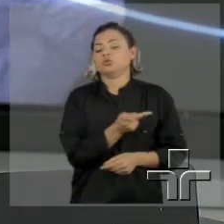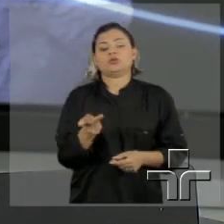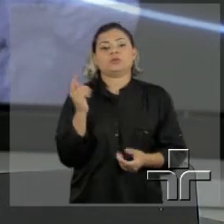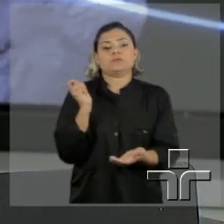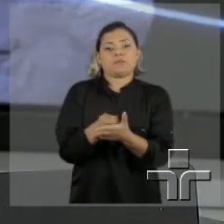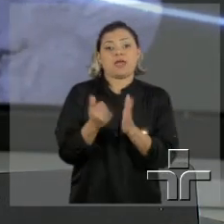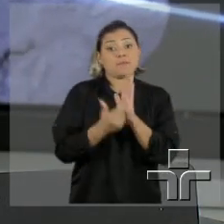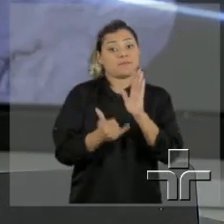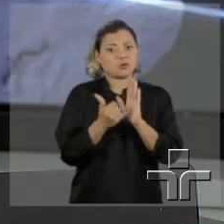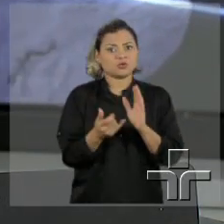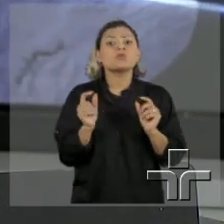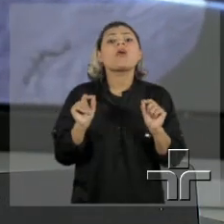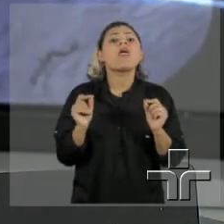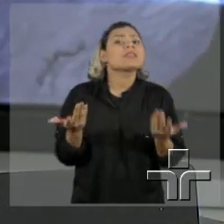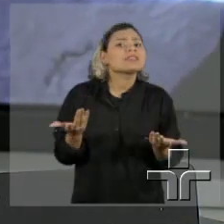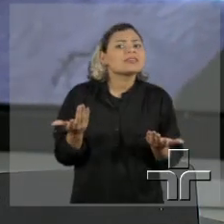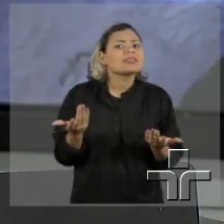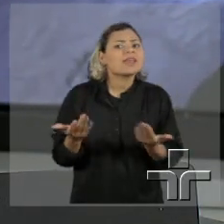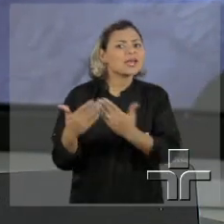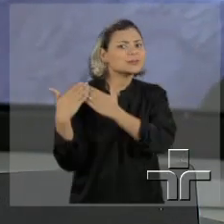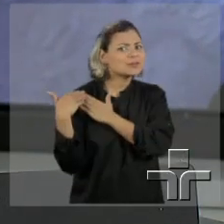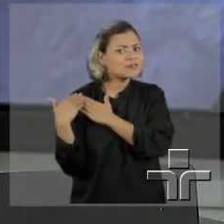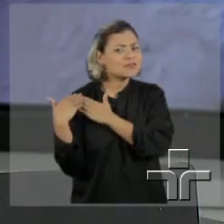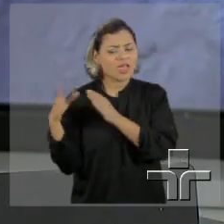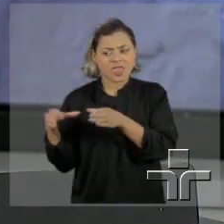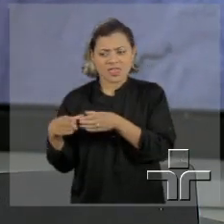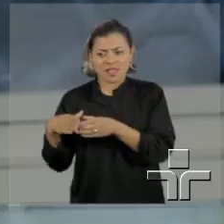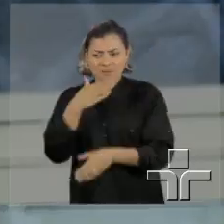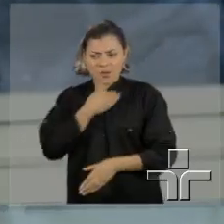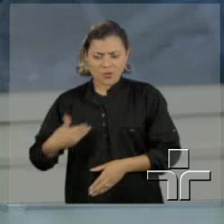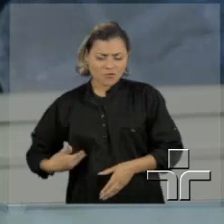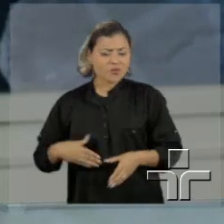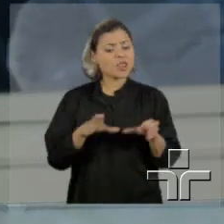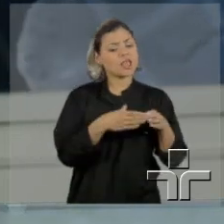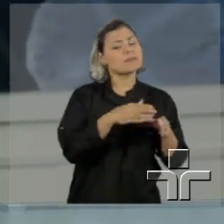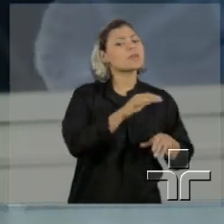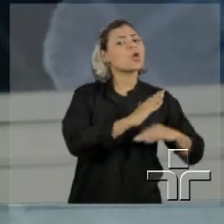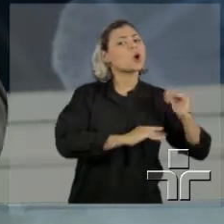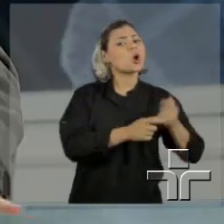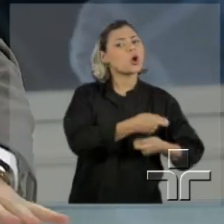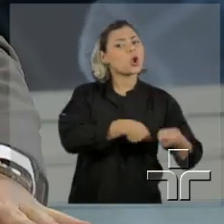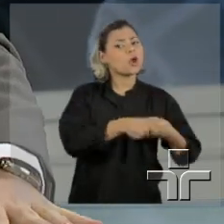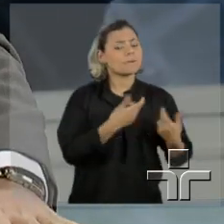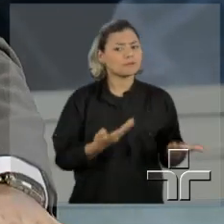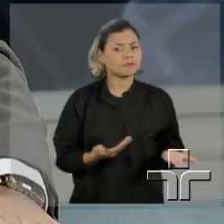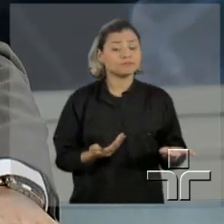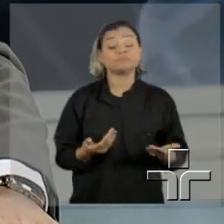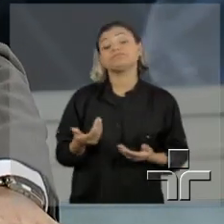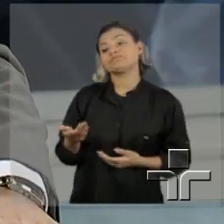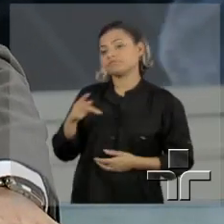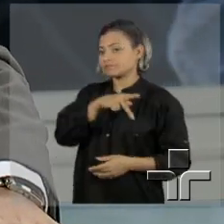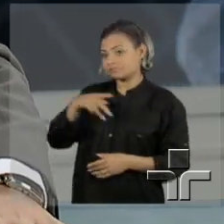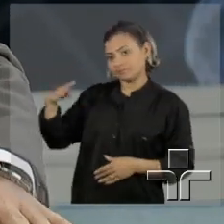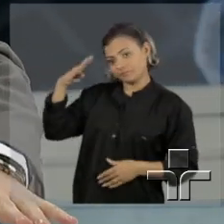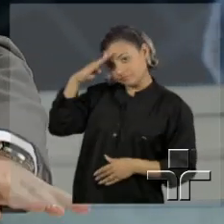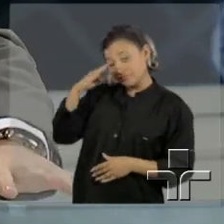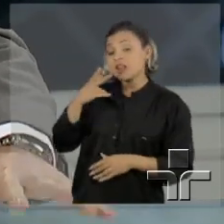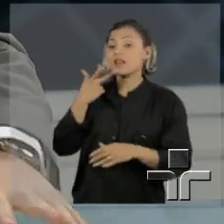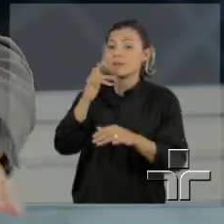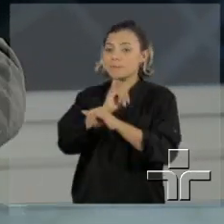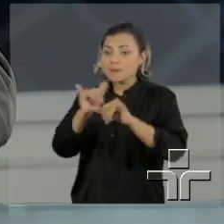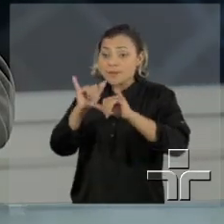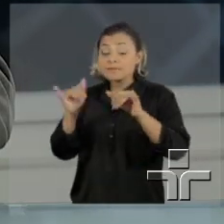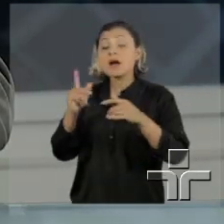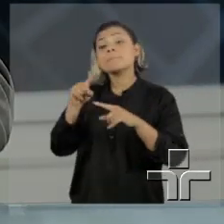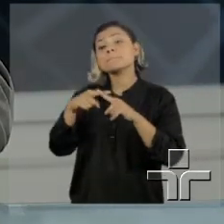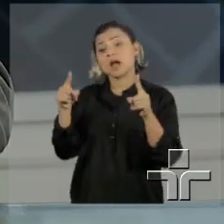para ver quem ganha essa batalha, né? Se o governo ou se a equipe econômica. Não, tem que aguardar. O Bolsonaro, ele coloca na eleição e depois ele continua assim. Ele queria ser o